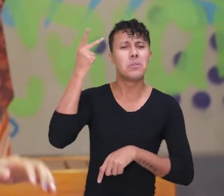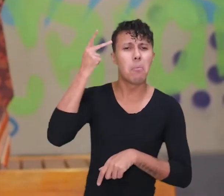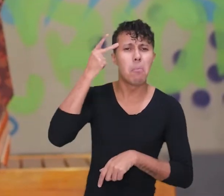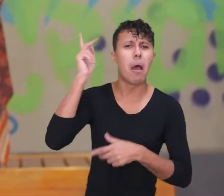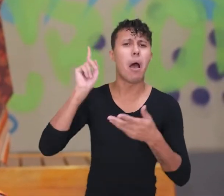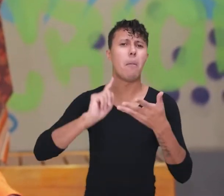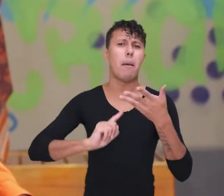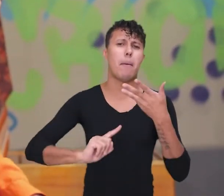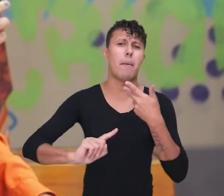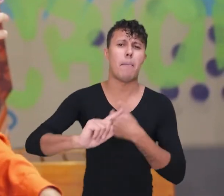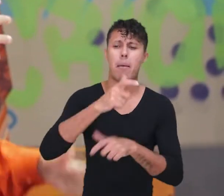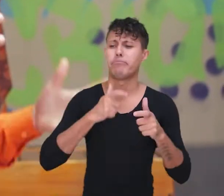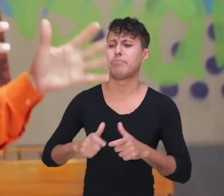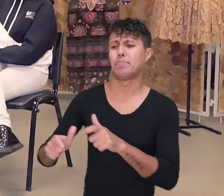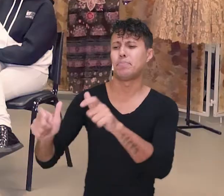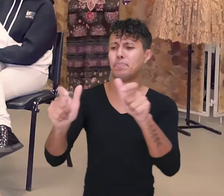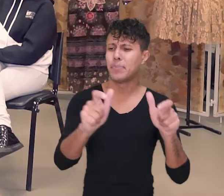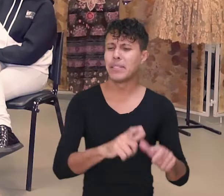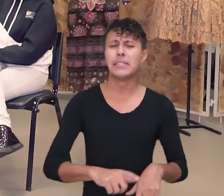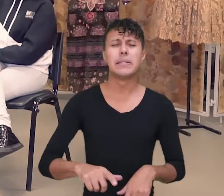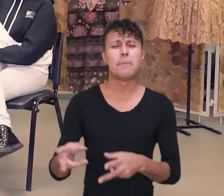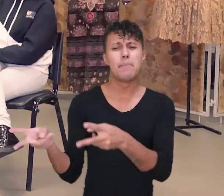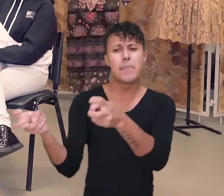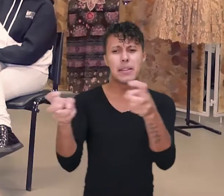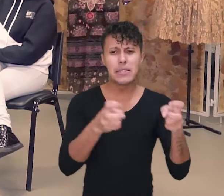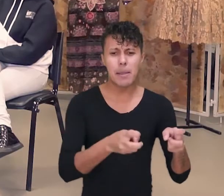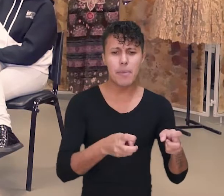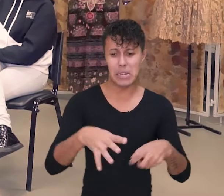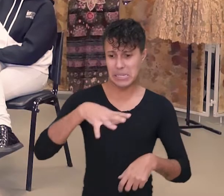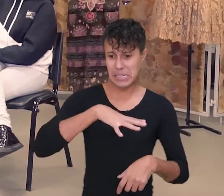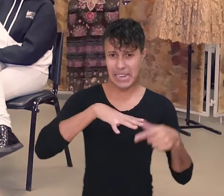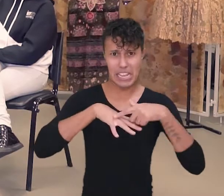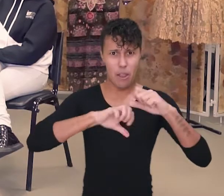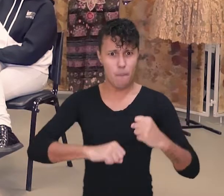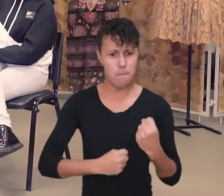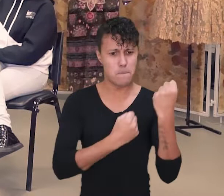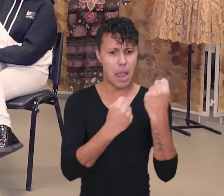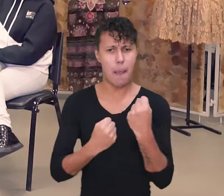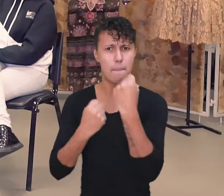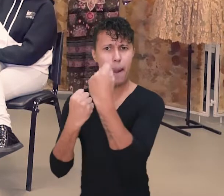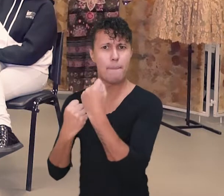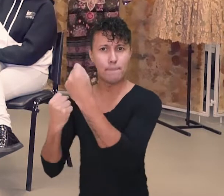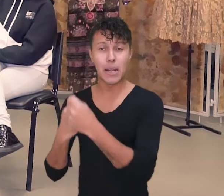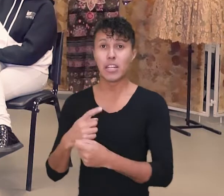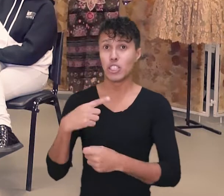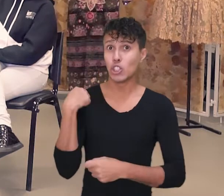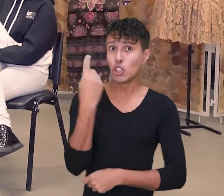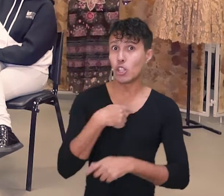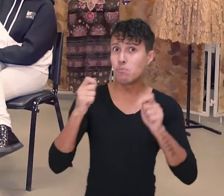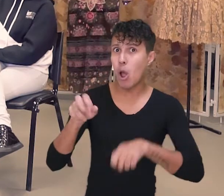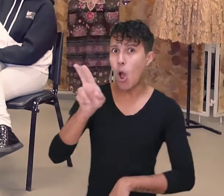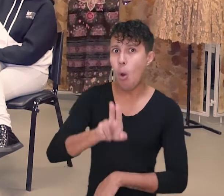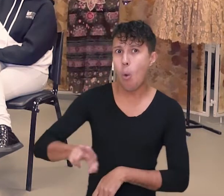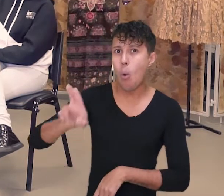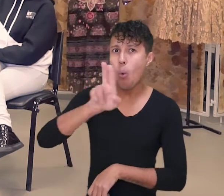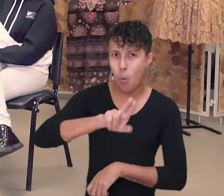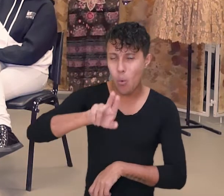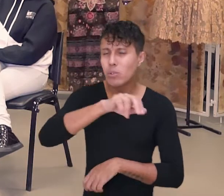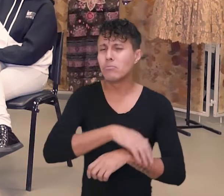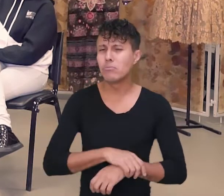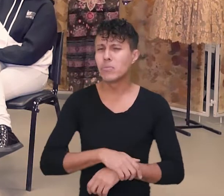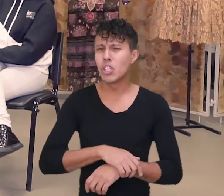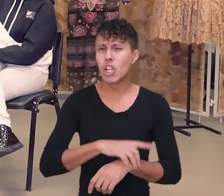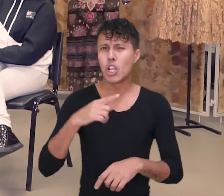eventos, consigo ver como que tem muita potência na cidade e como a gente pode fazer uso disso. A gente